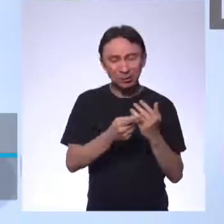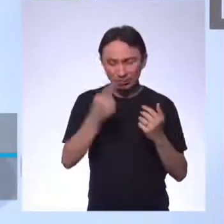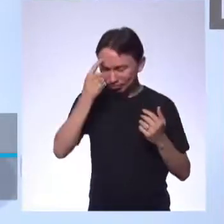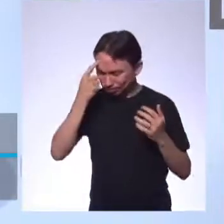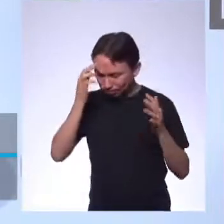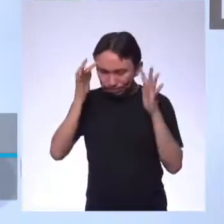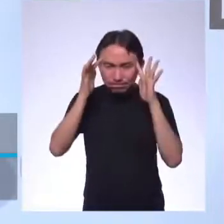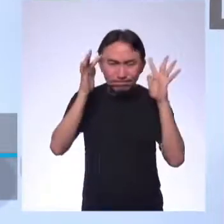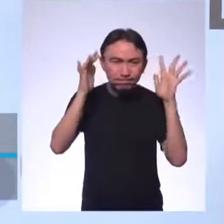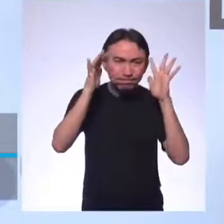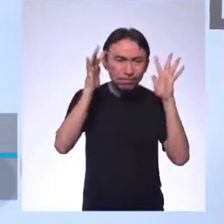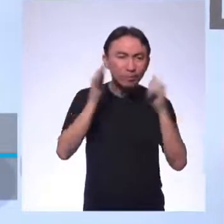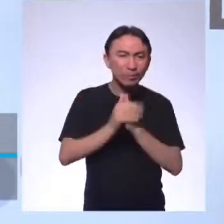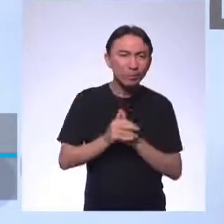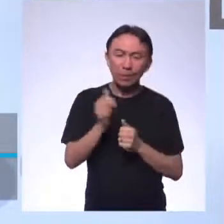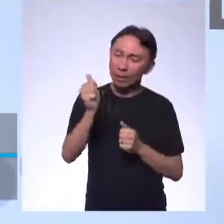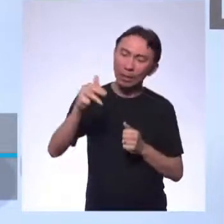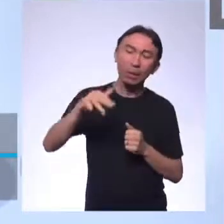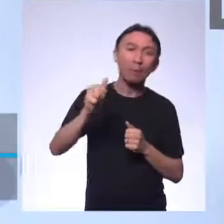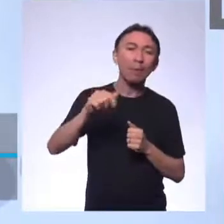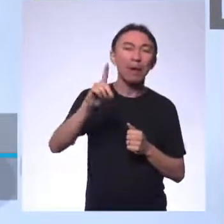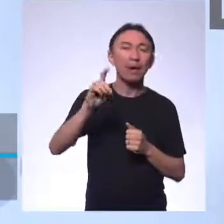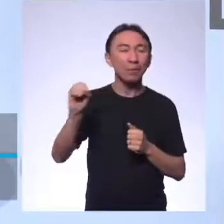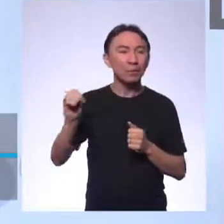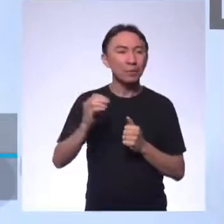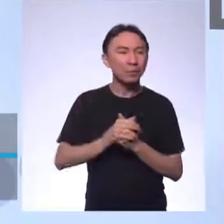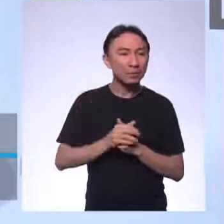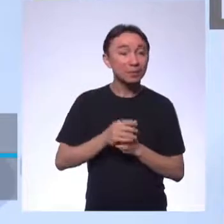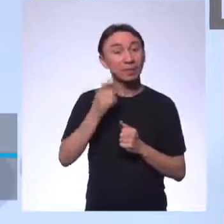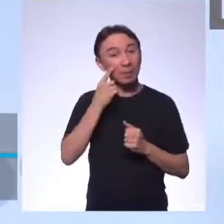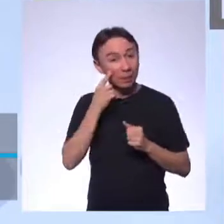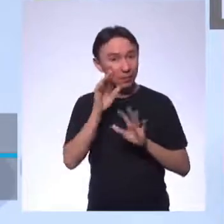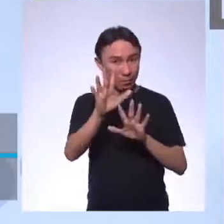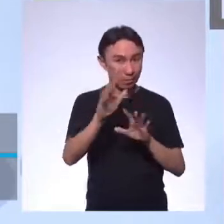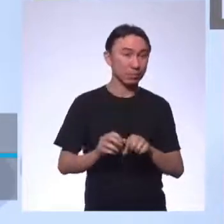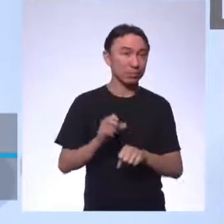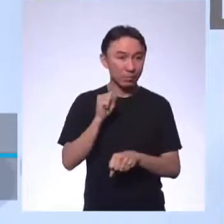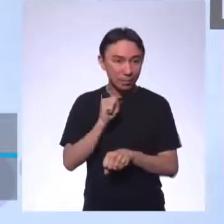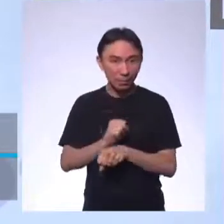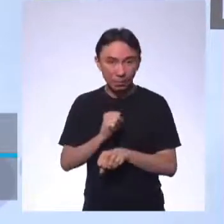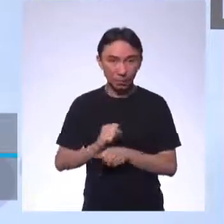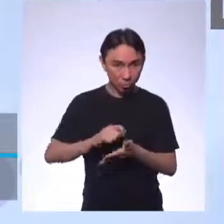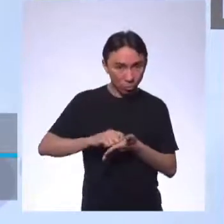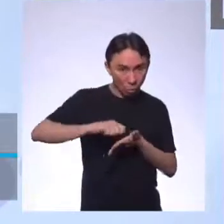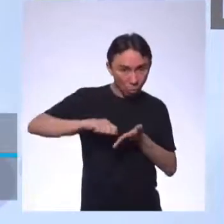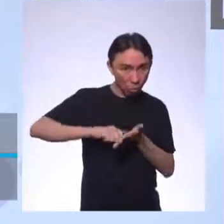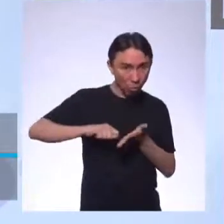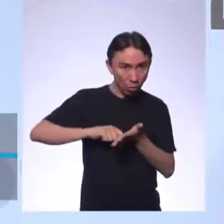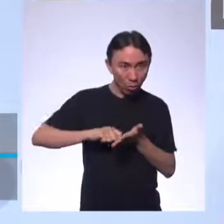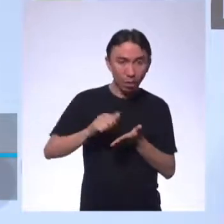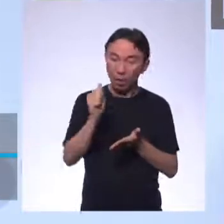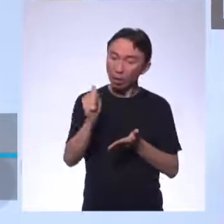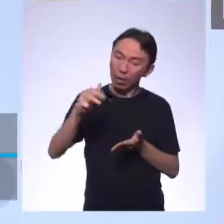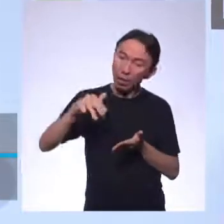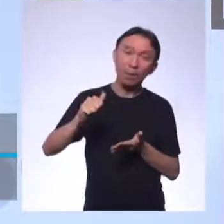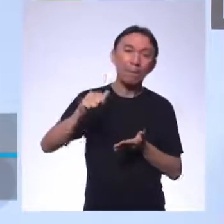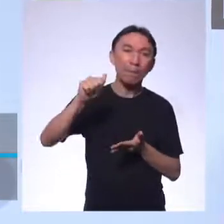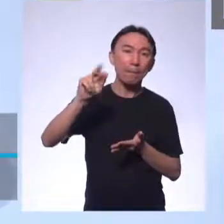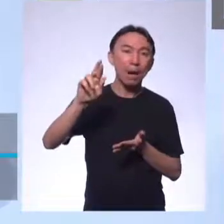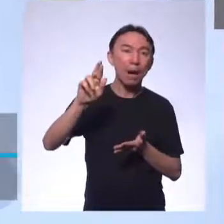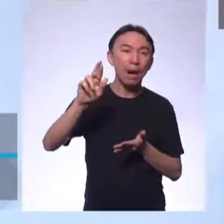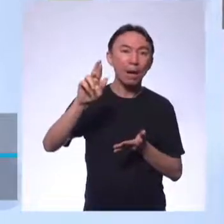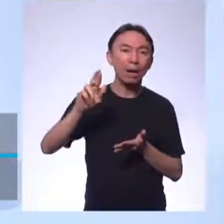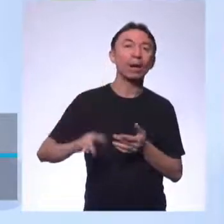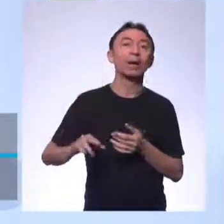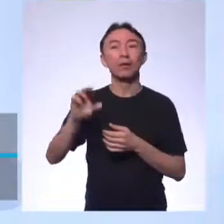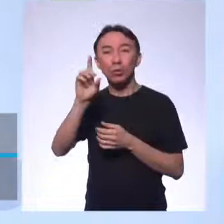ele. Amar, do Carlos Drummond de Andrade. Tá aqui, anota, vou esperar. Anotou? Amar, Carlos Drummond